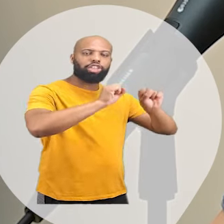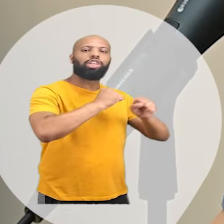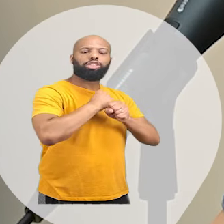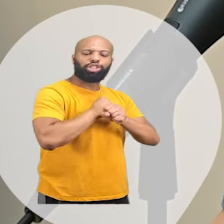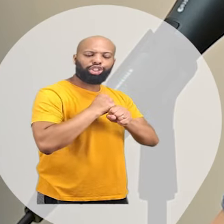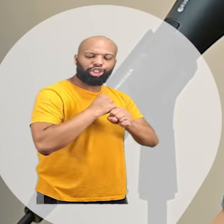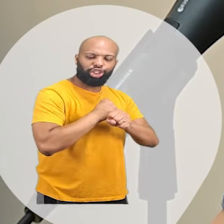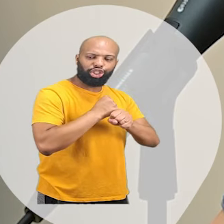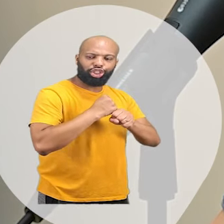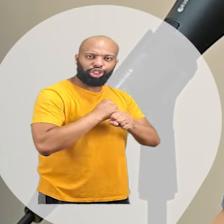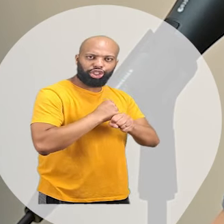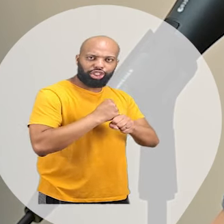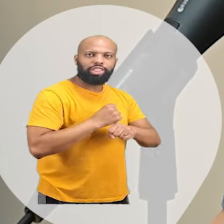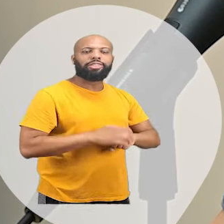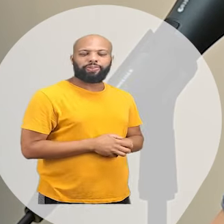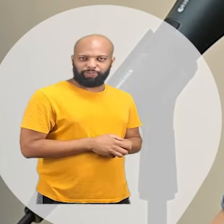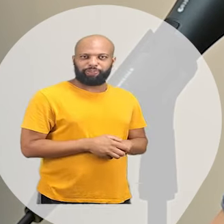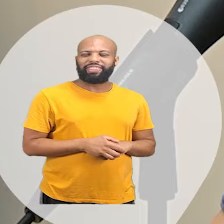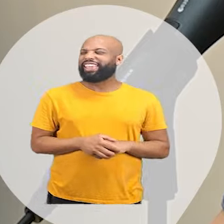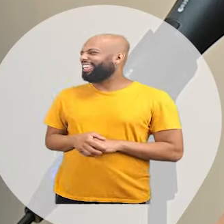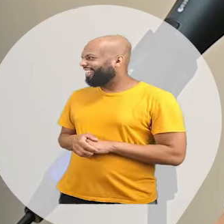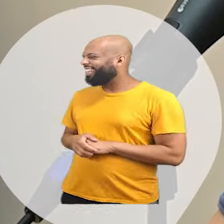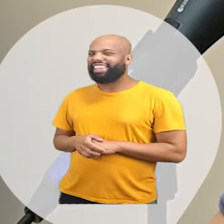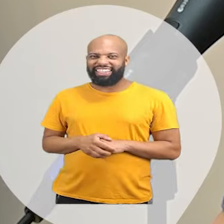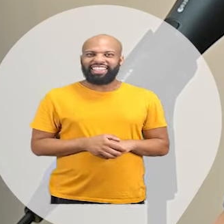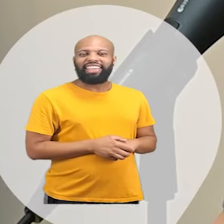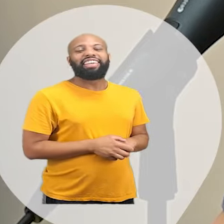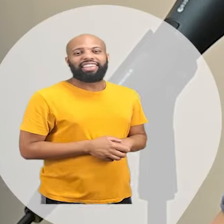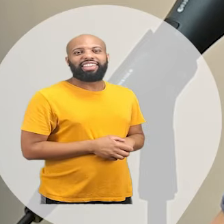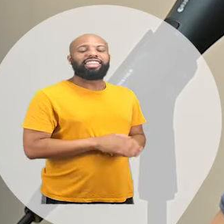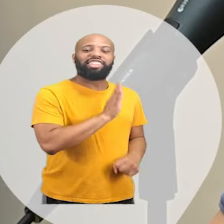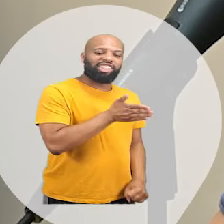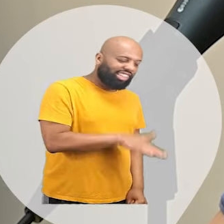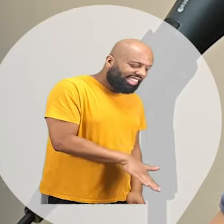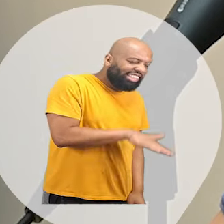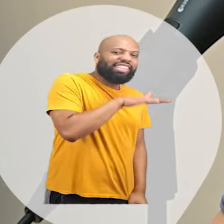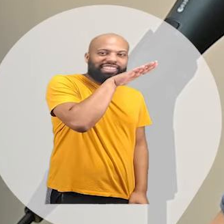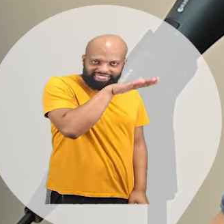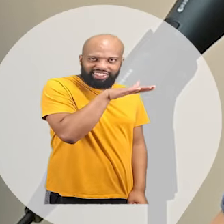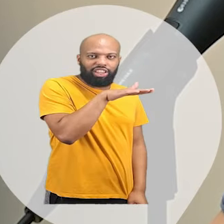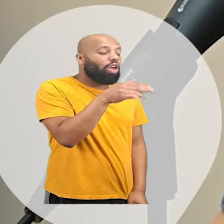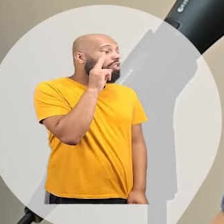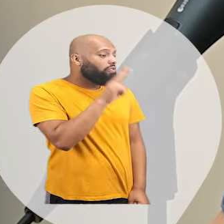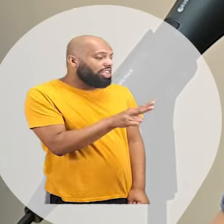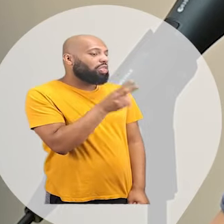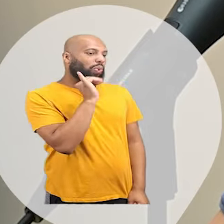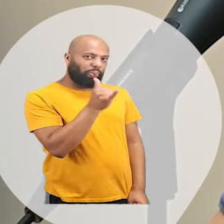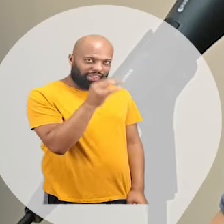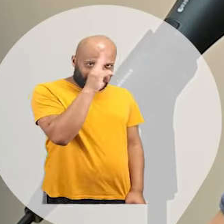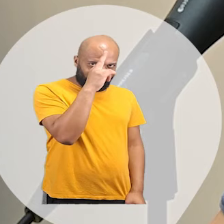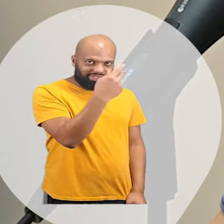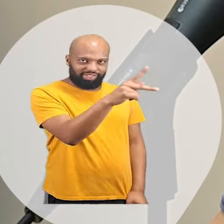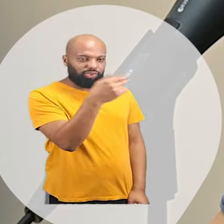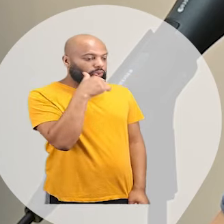então como o sabe a dor né Já cresceu com né eu escutando Os